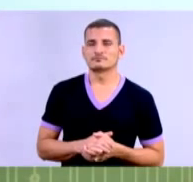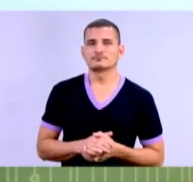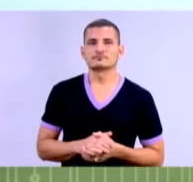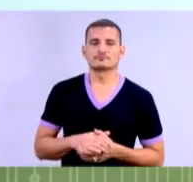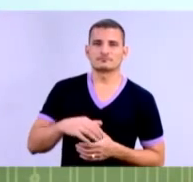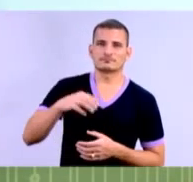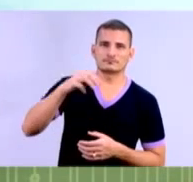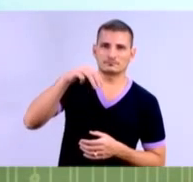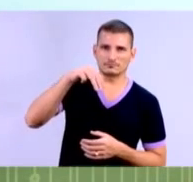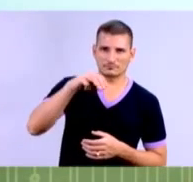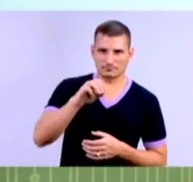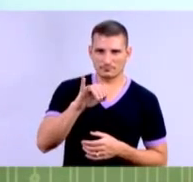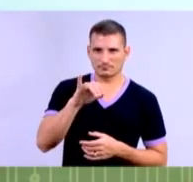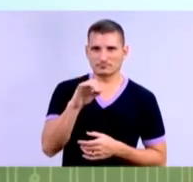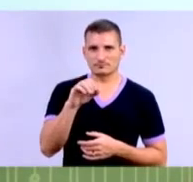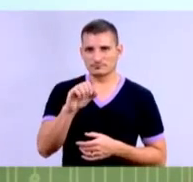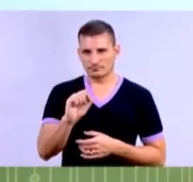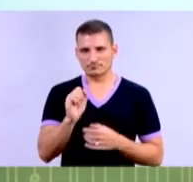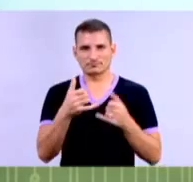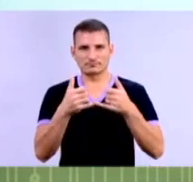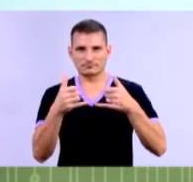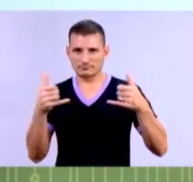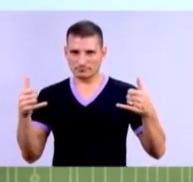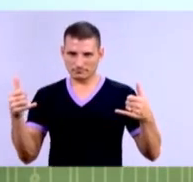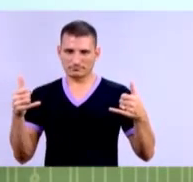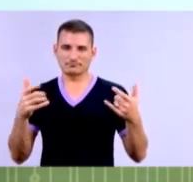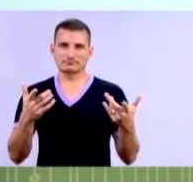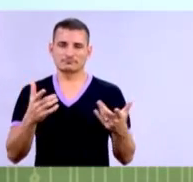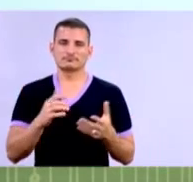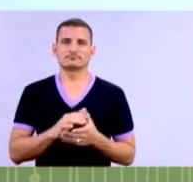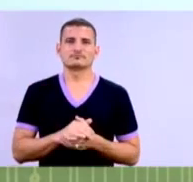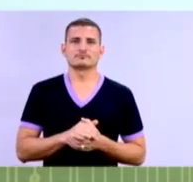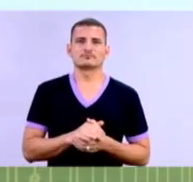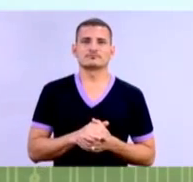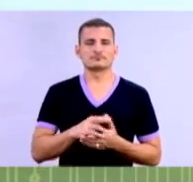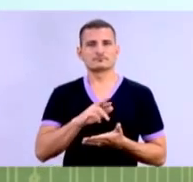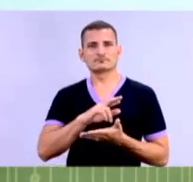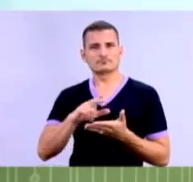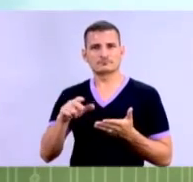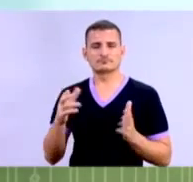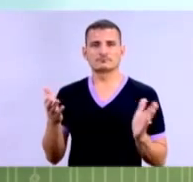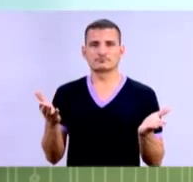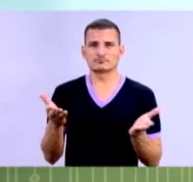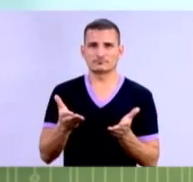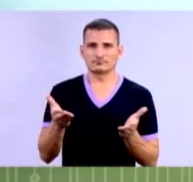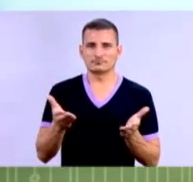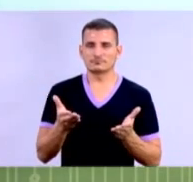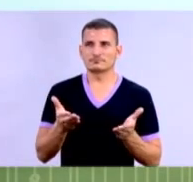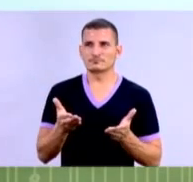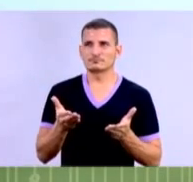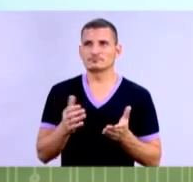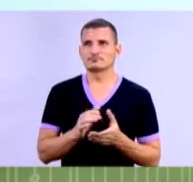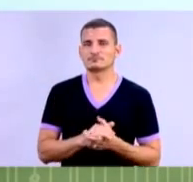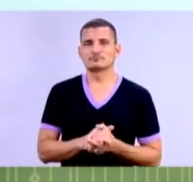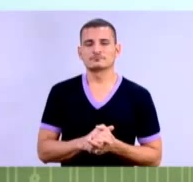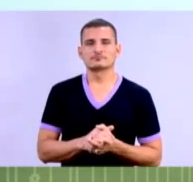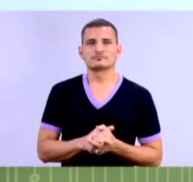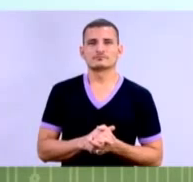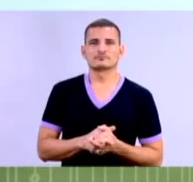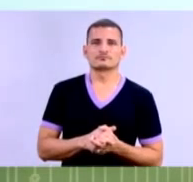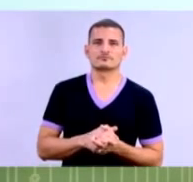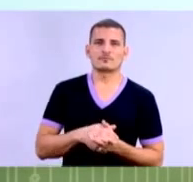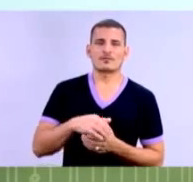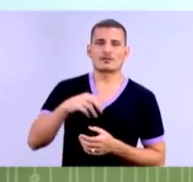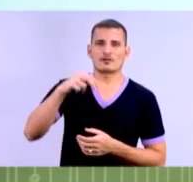guiados, né, que são a fibra ótica, o cabo coaxial, o cabo UTP, nós entramos para a última parte da aula, que já são os meios não